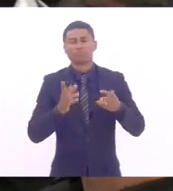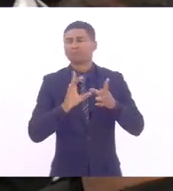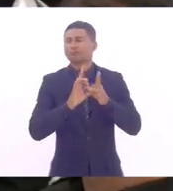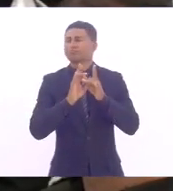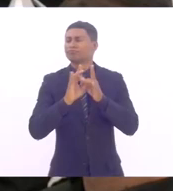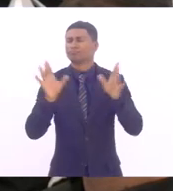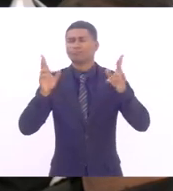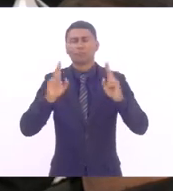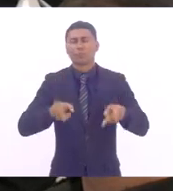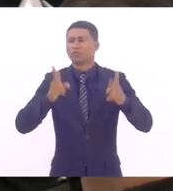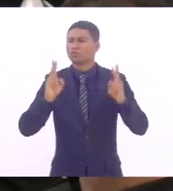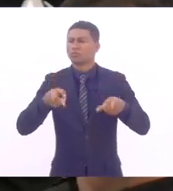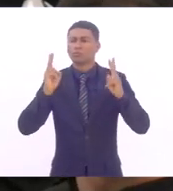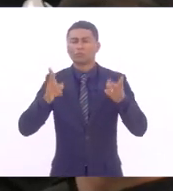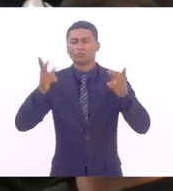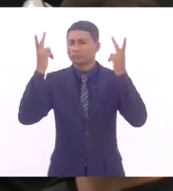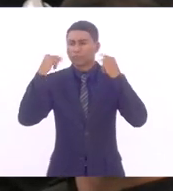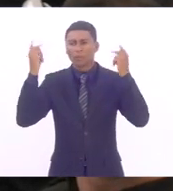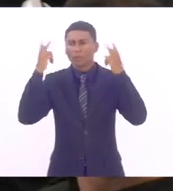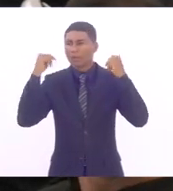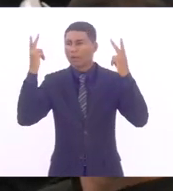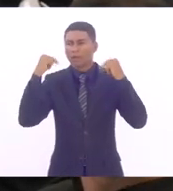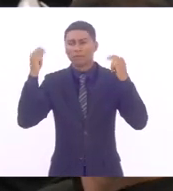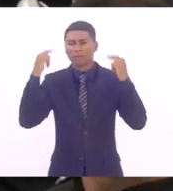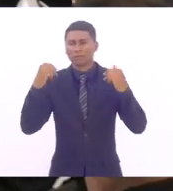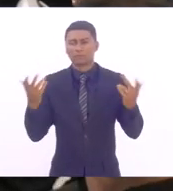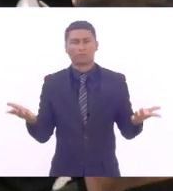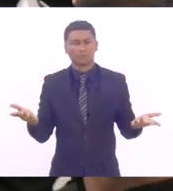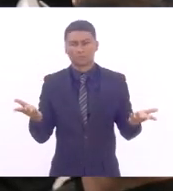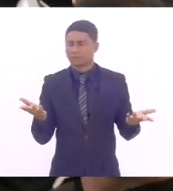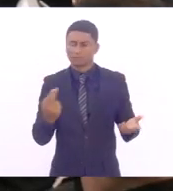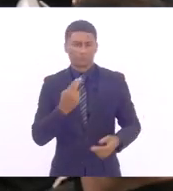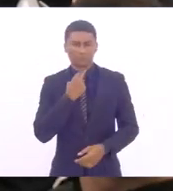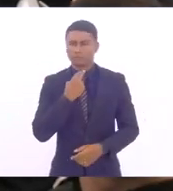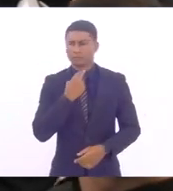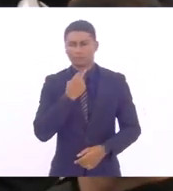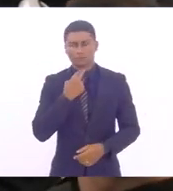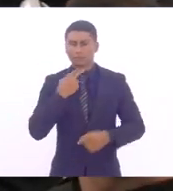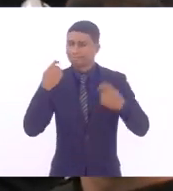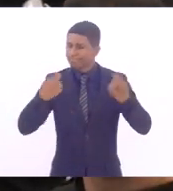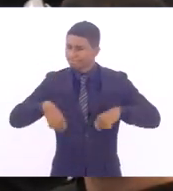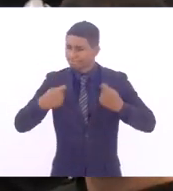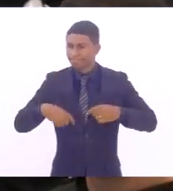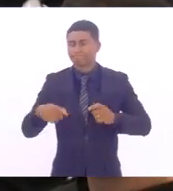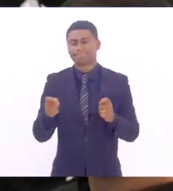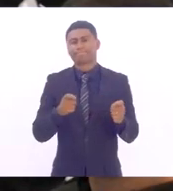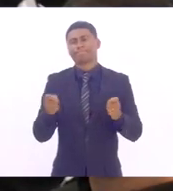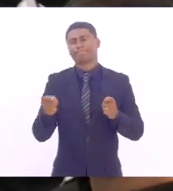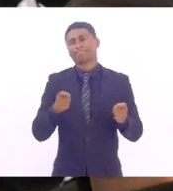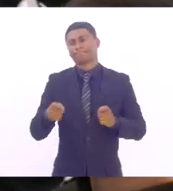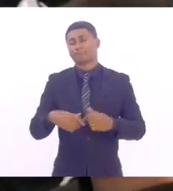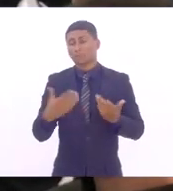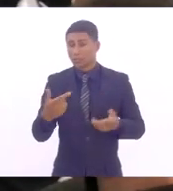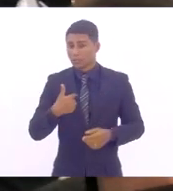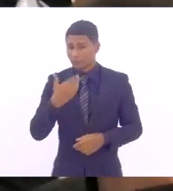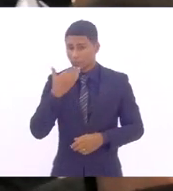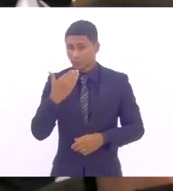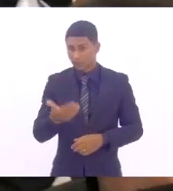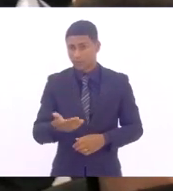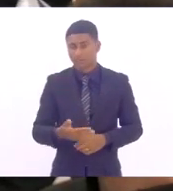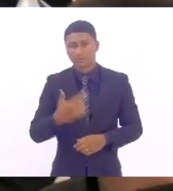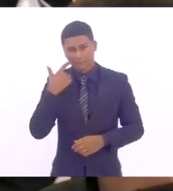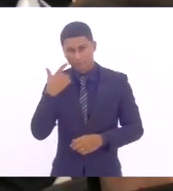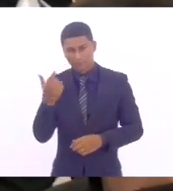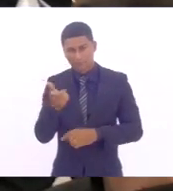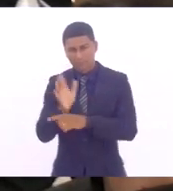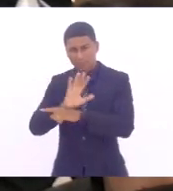no meio de vocês como se fosse algo normal, né. Tem que ter esse alinhamento. Então é isso que eu peço aqui, é um dos